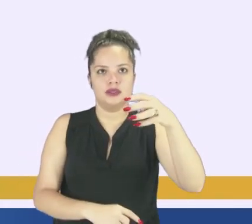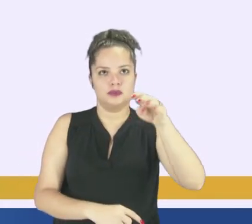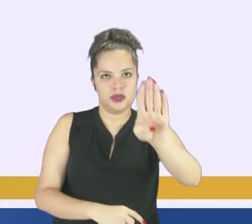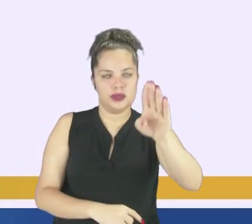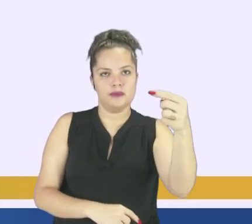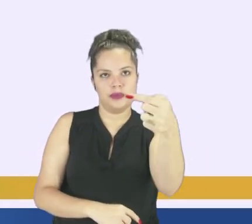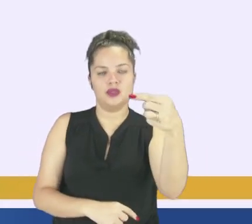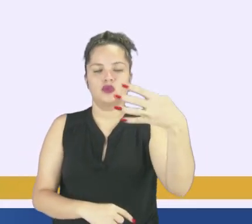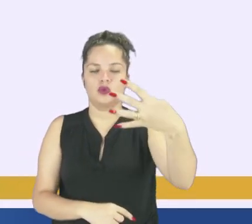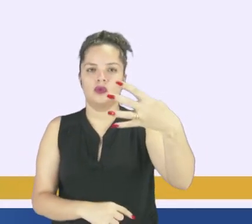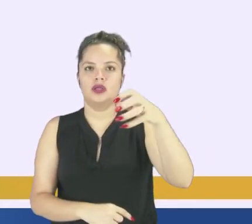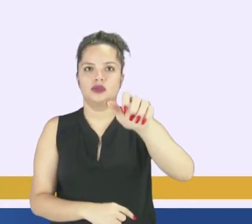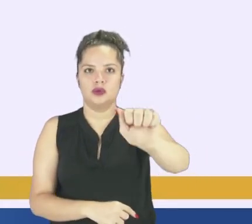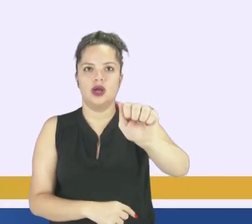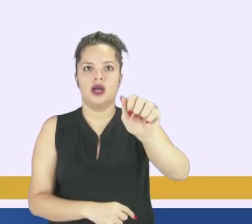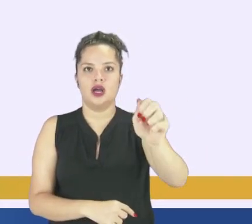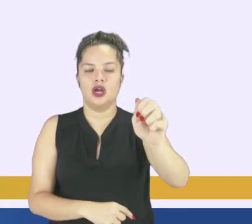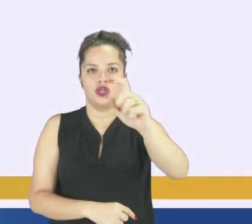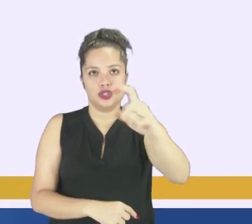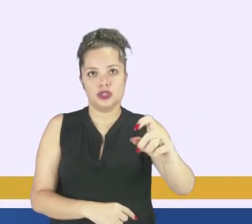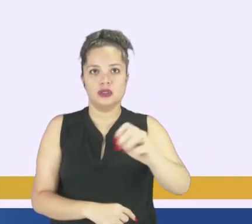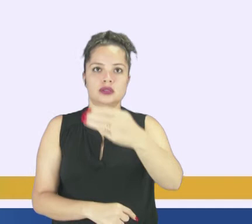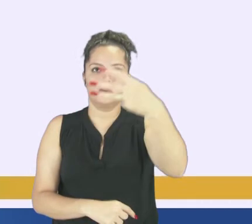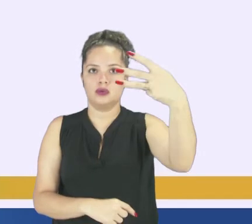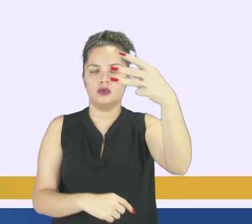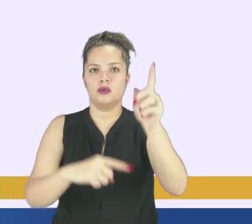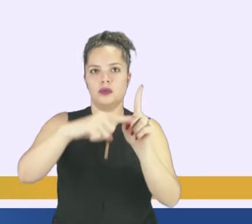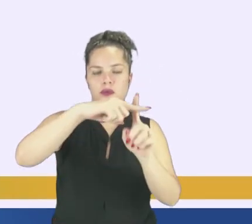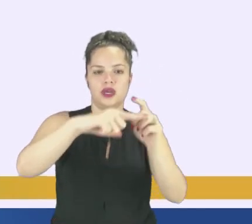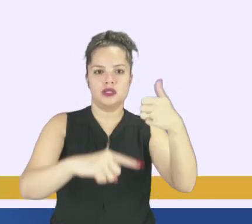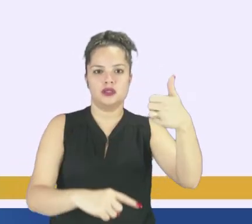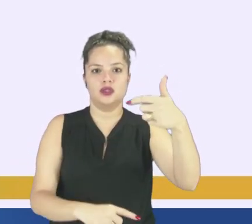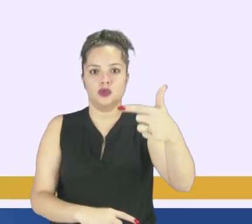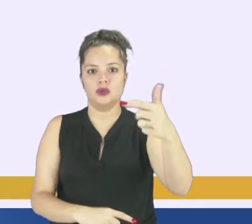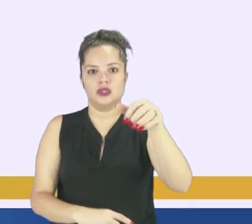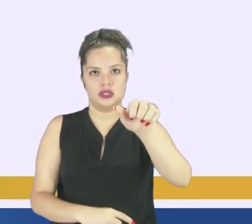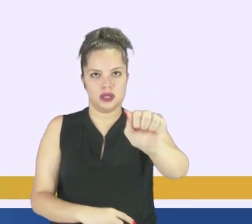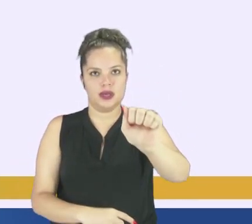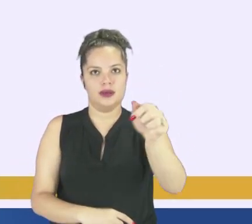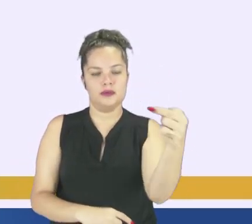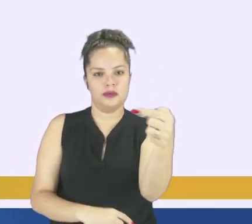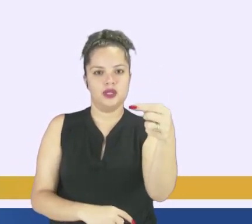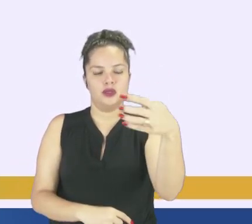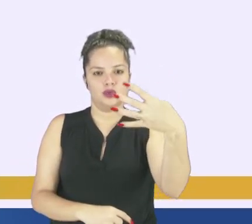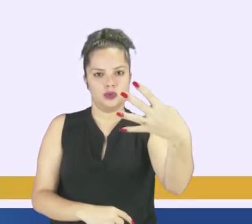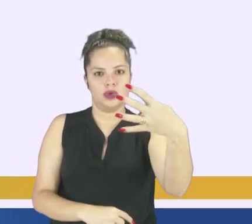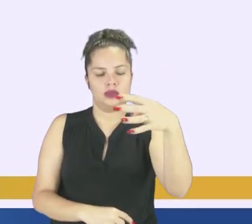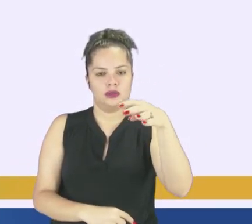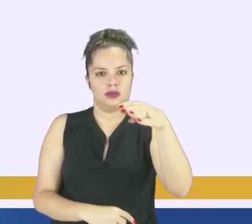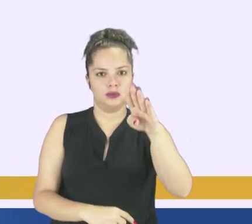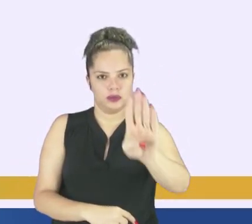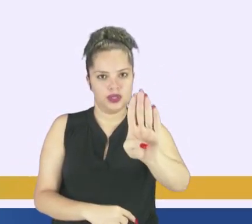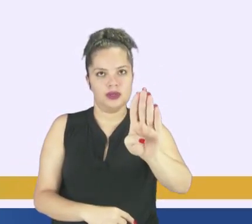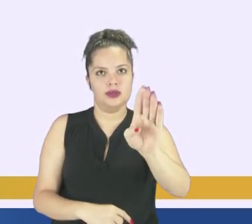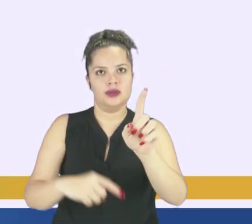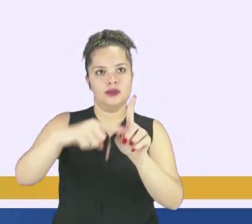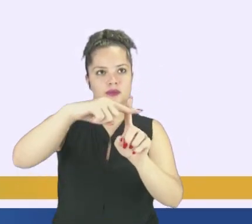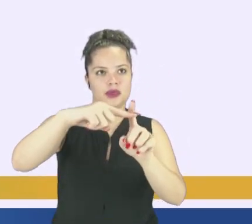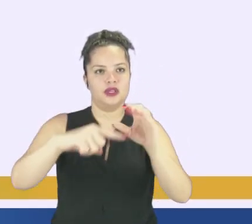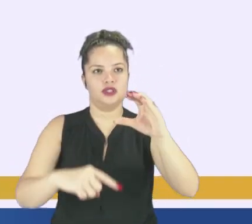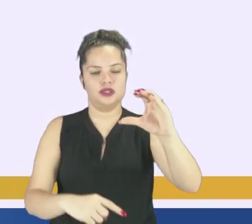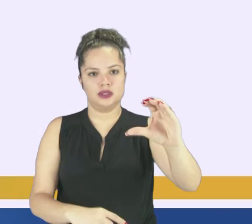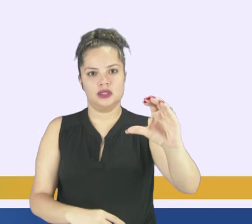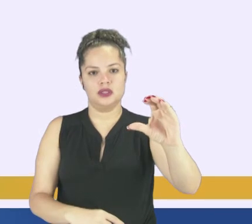4a, x ao cubo, mais 12a menos 4b mais 3c, x